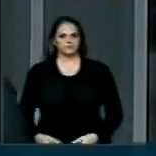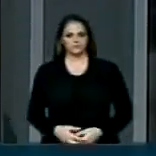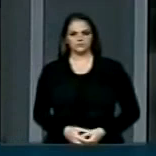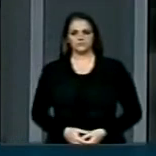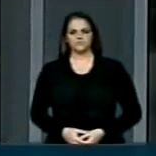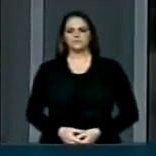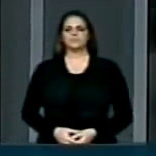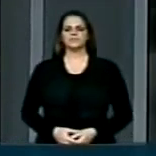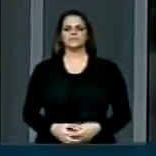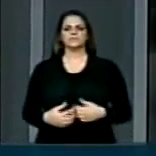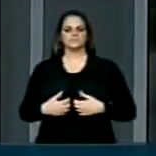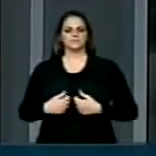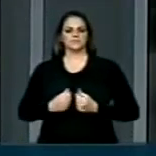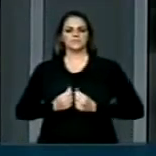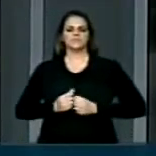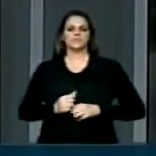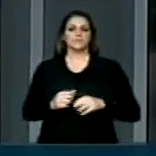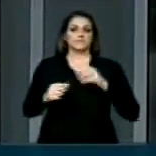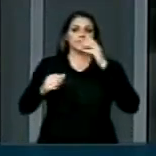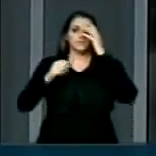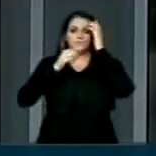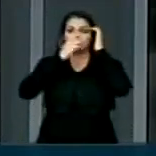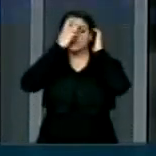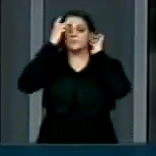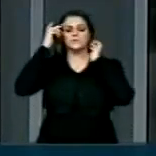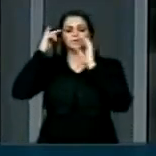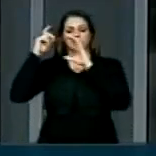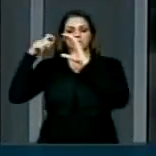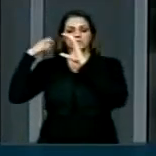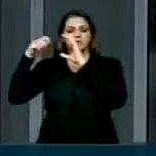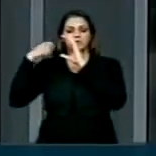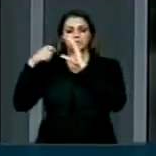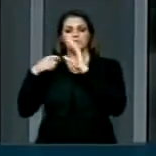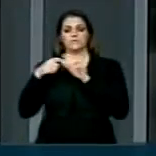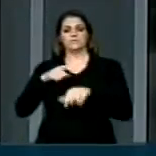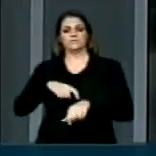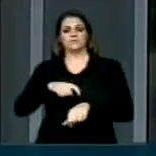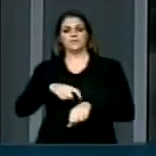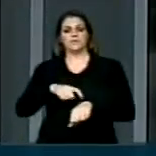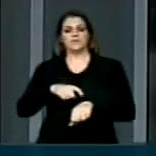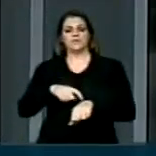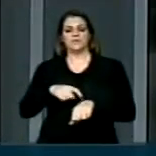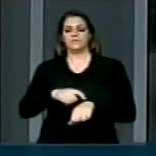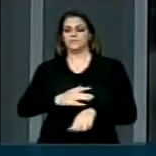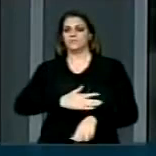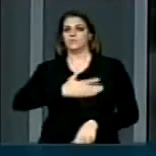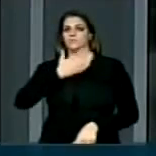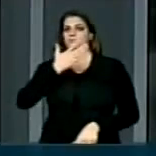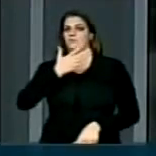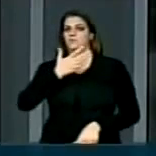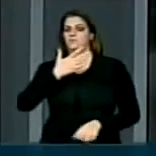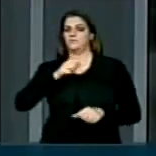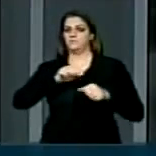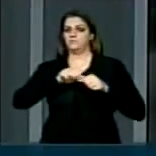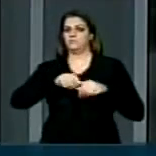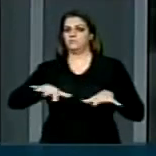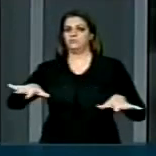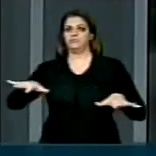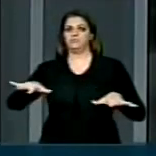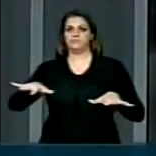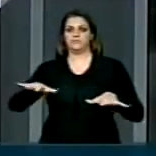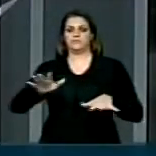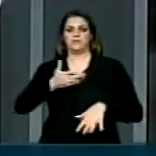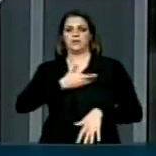Filmou, prezado povo brasileiro, a execução bárbara e divulgou as imagens para os